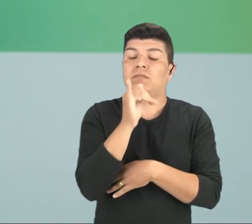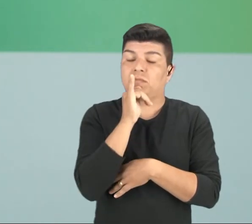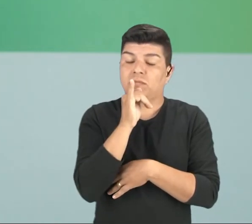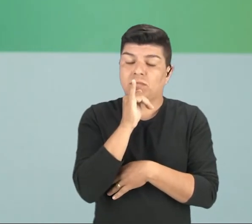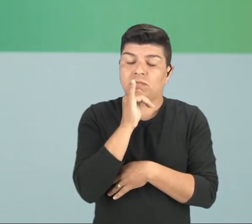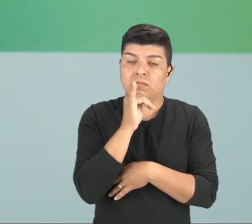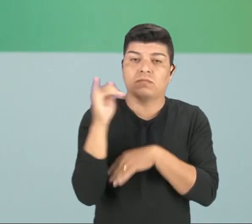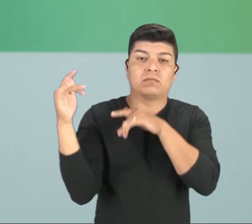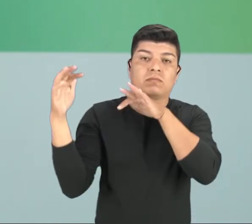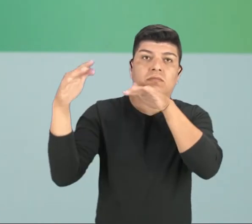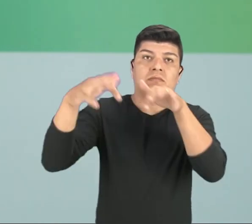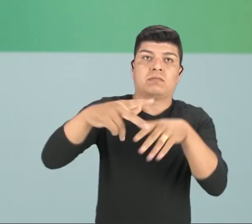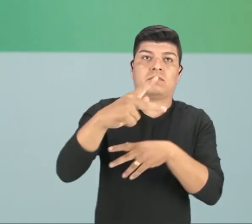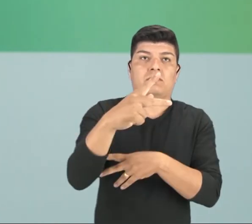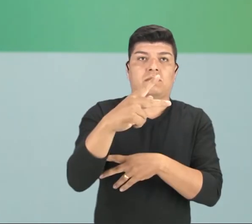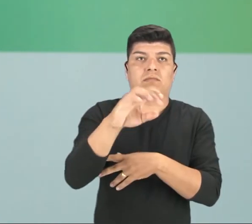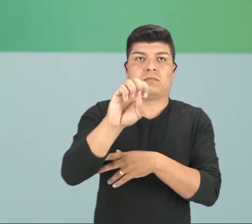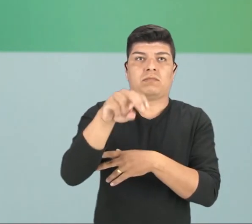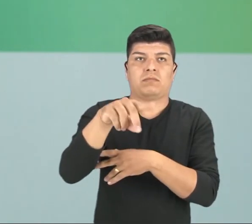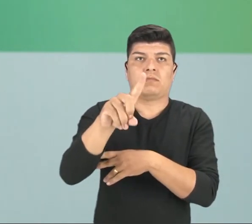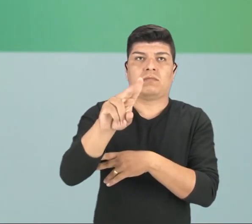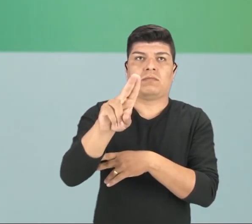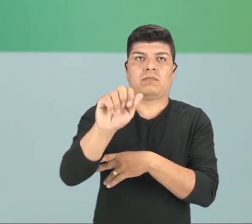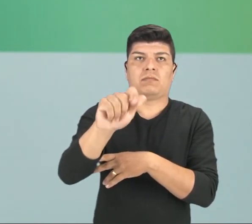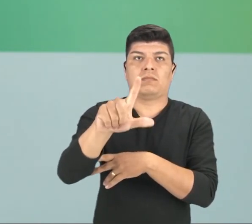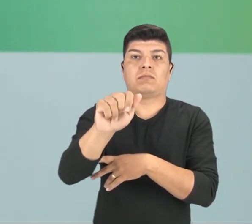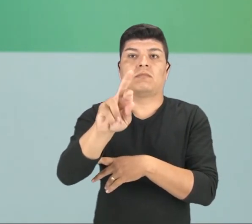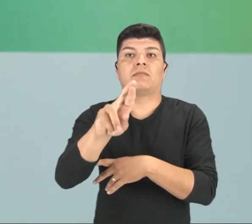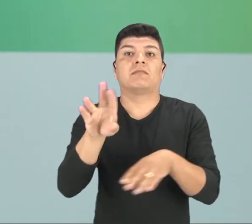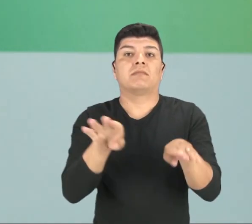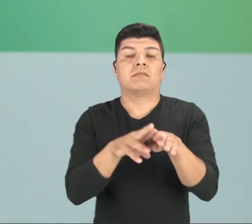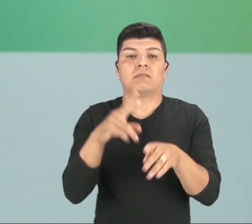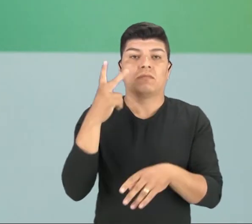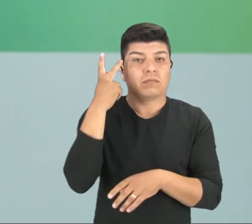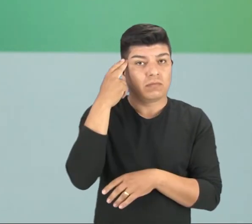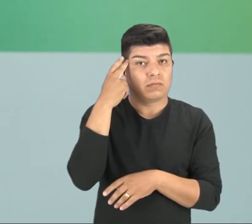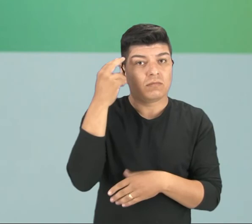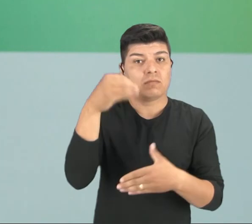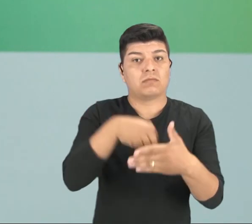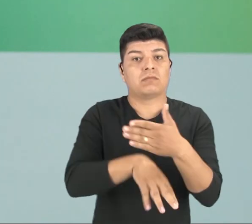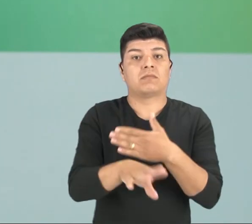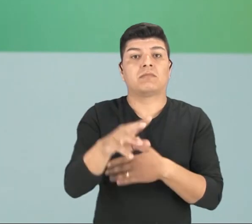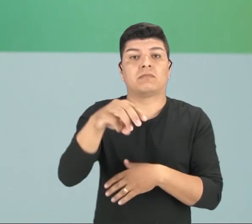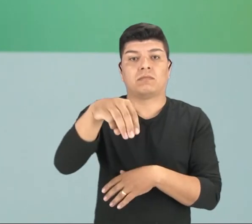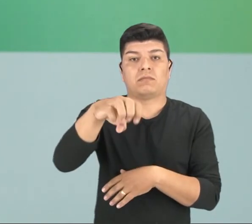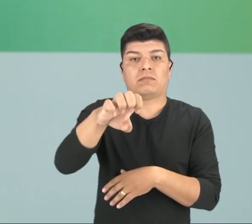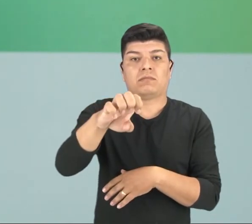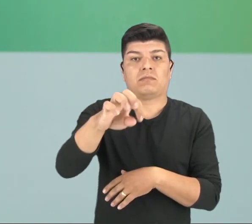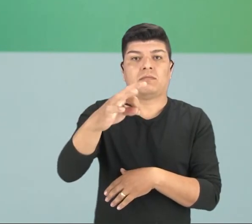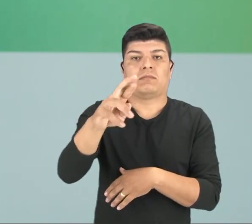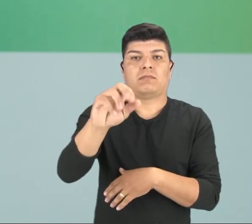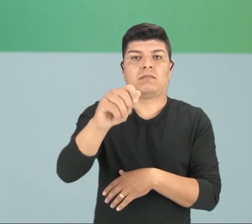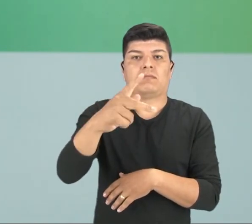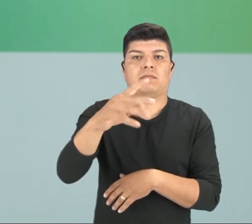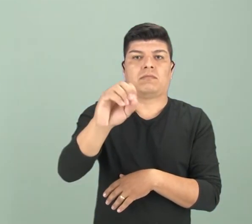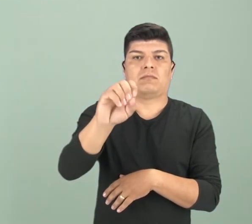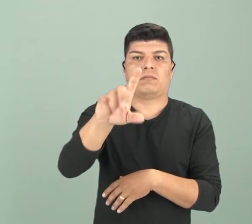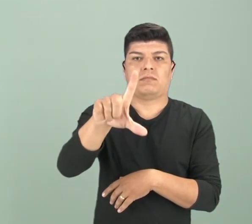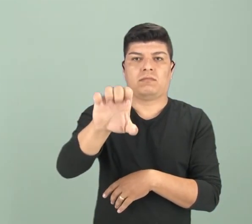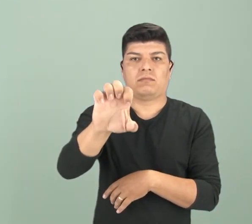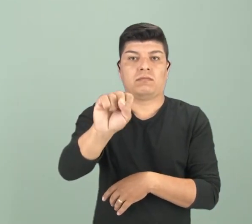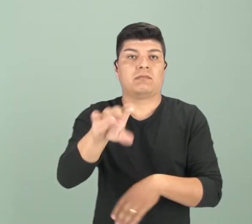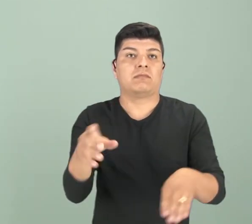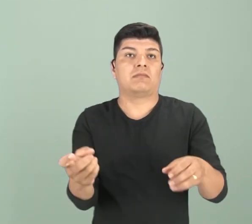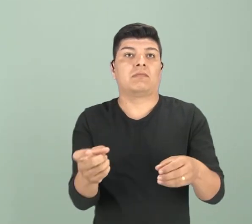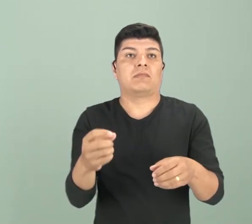migração pendular. Esse tipo de migração, ele é muito comum dentro das metrópoles. Migração